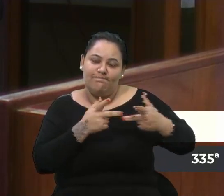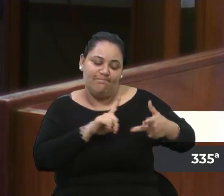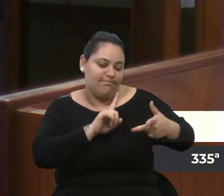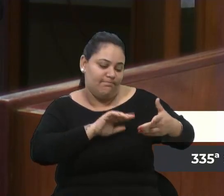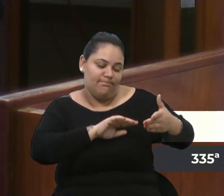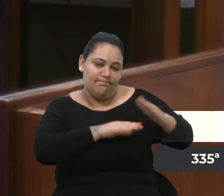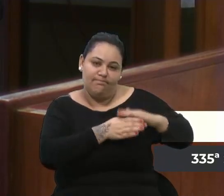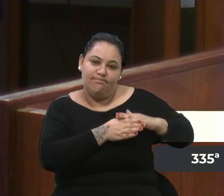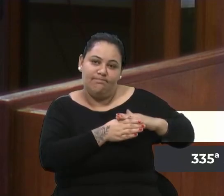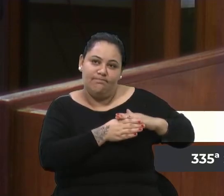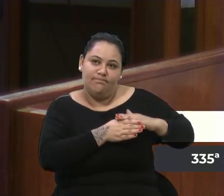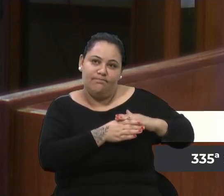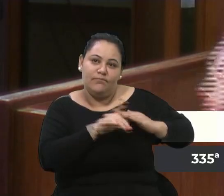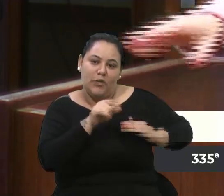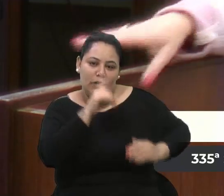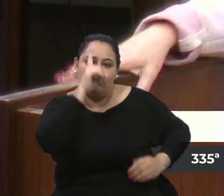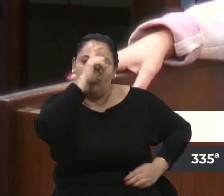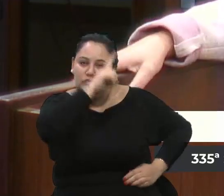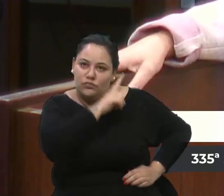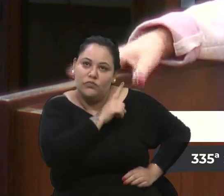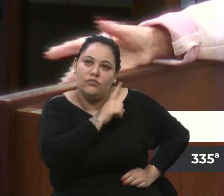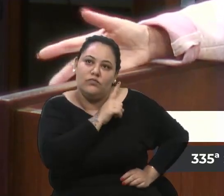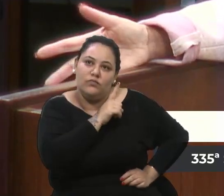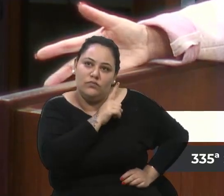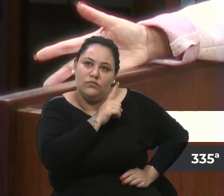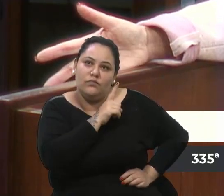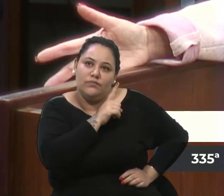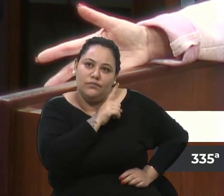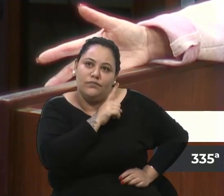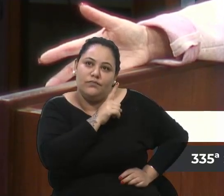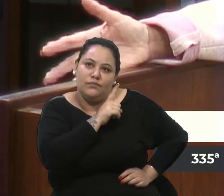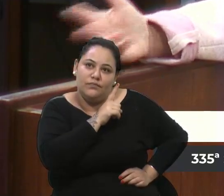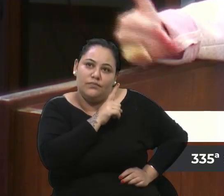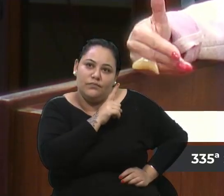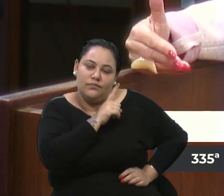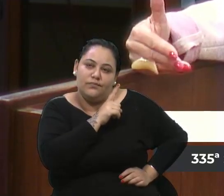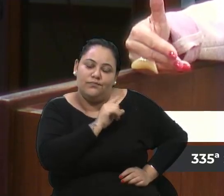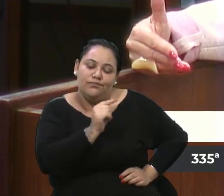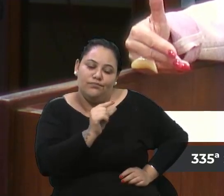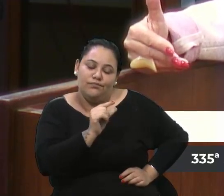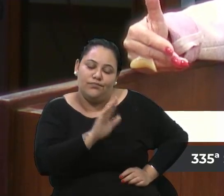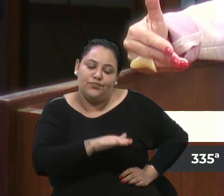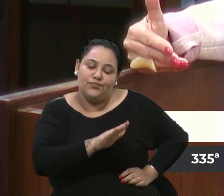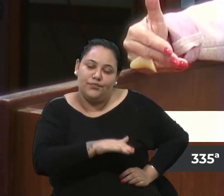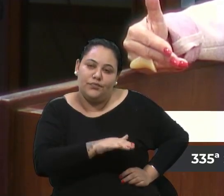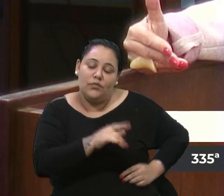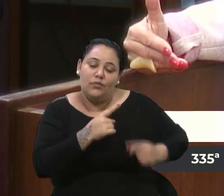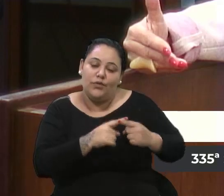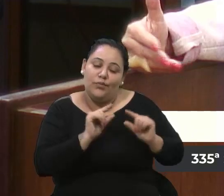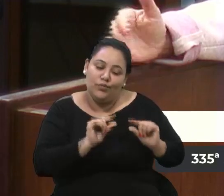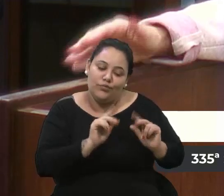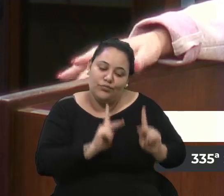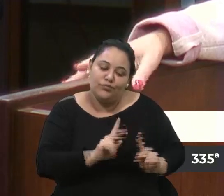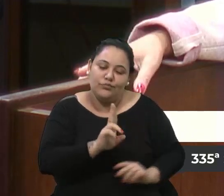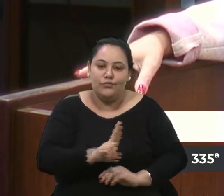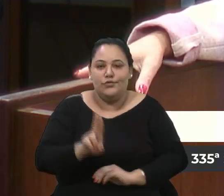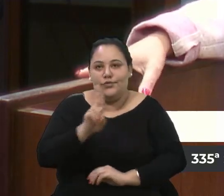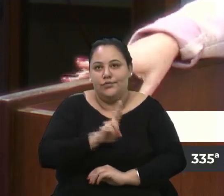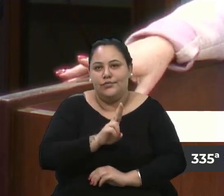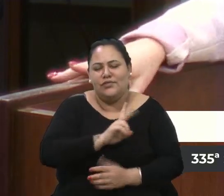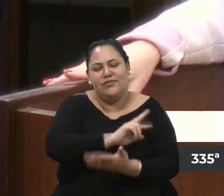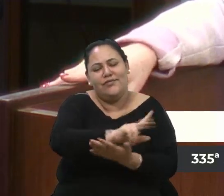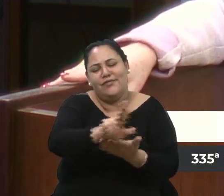é impossível que seja barato, porque aí menos gente vai usar esse transporte. E essas são